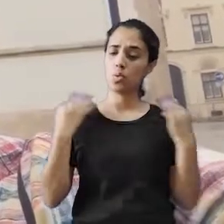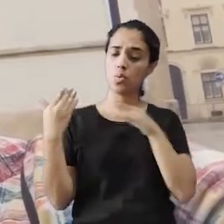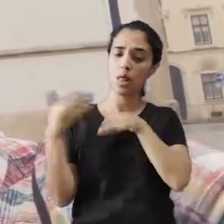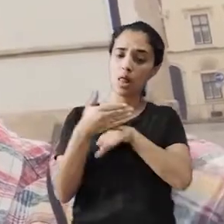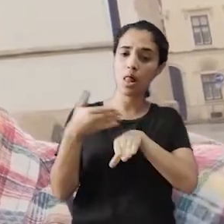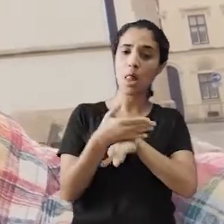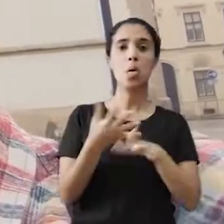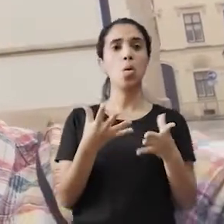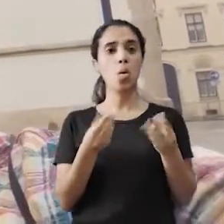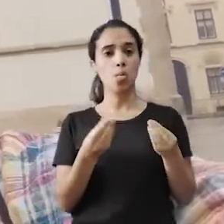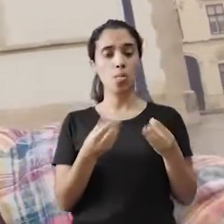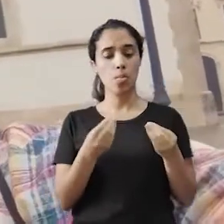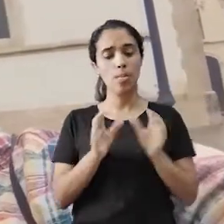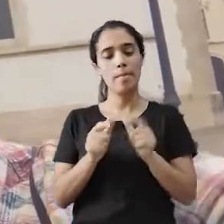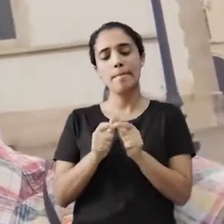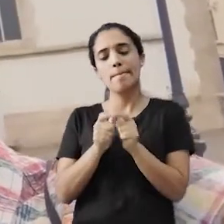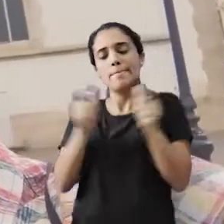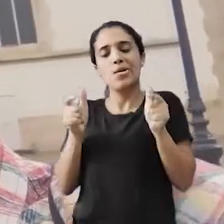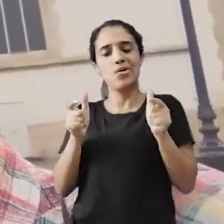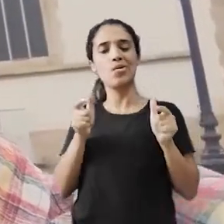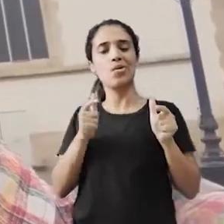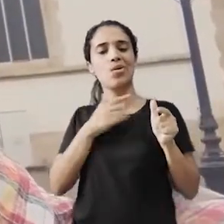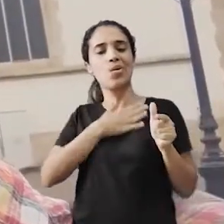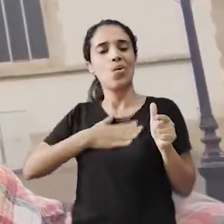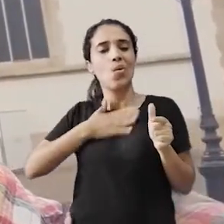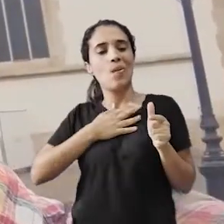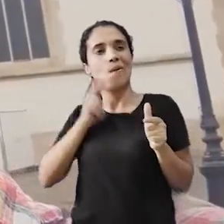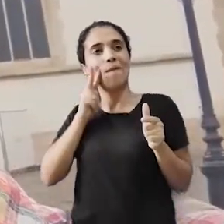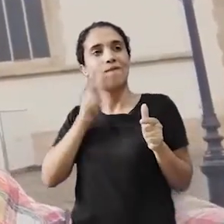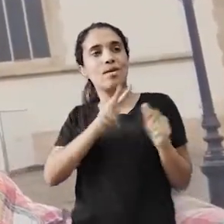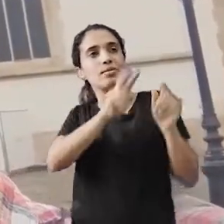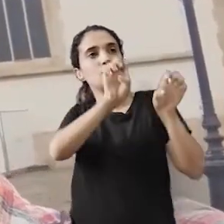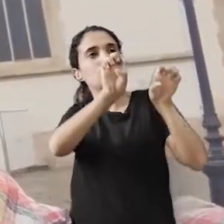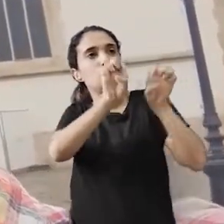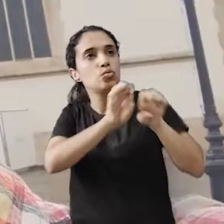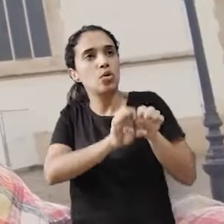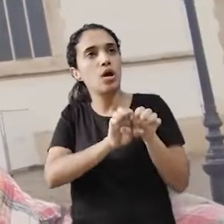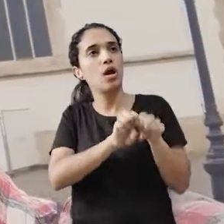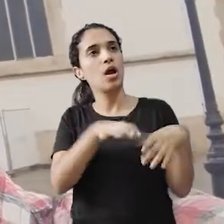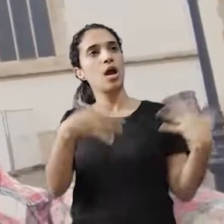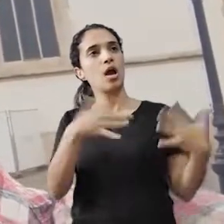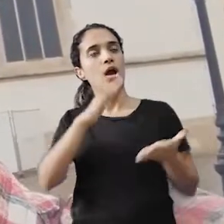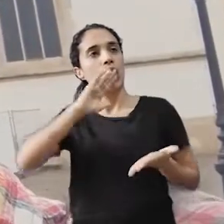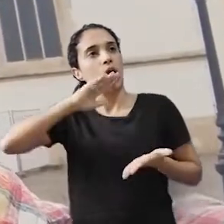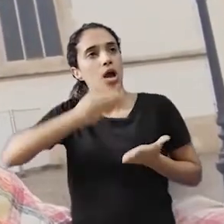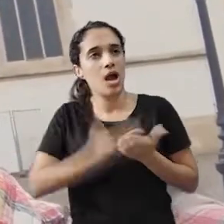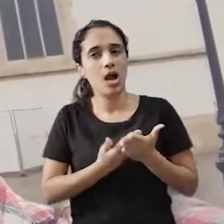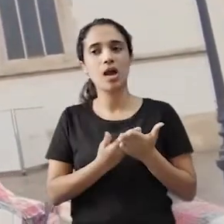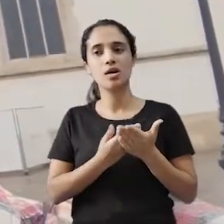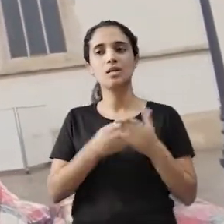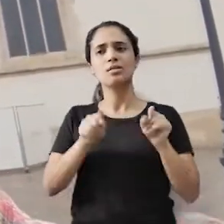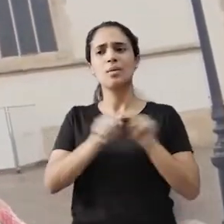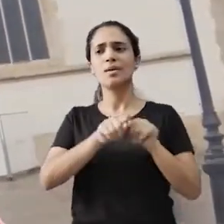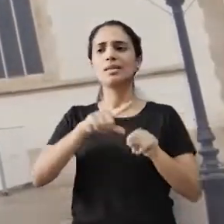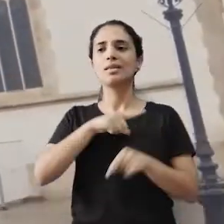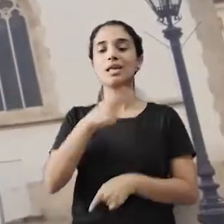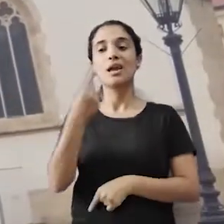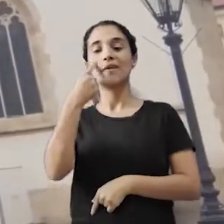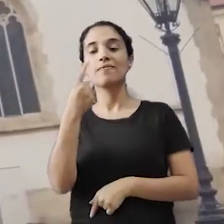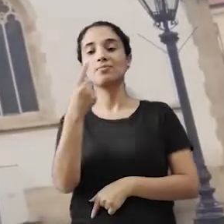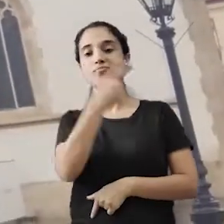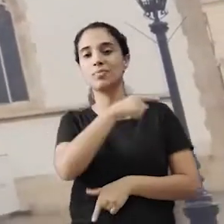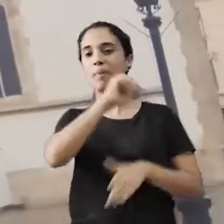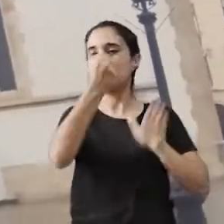turistas. E eles vêm aqui, tá? E ficam encantados com esse tipo de... chama de roof, em inglês, que